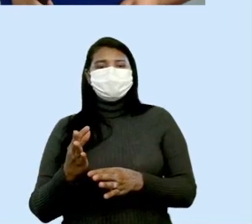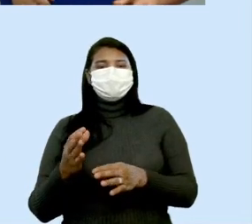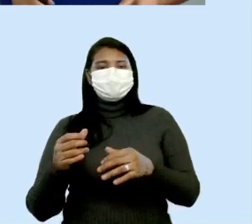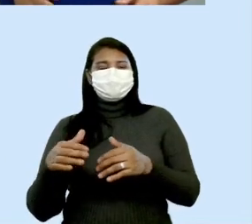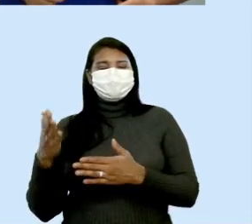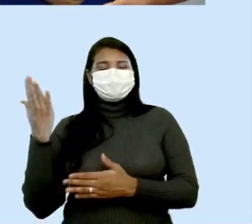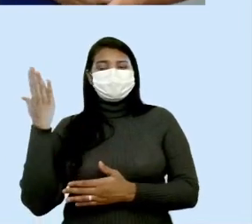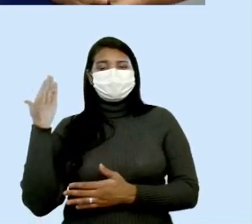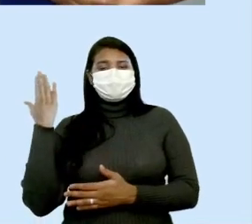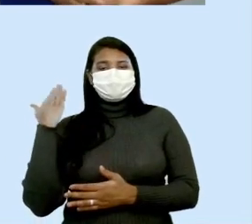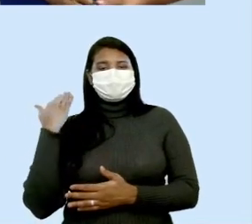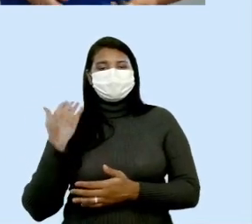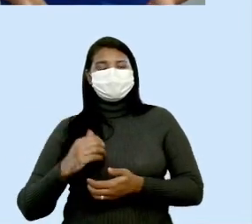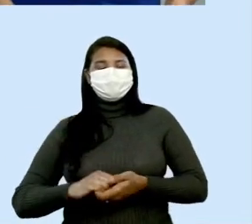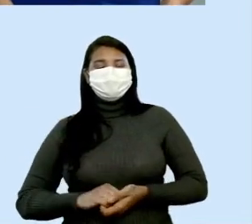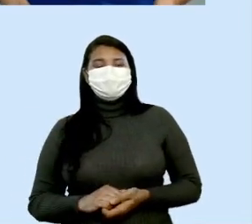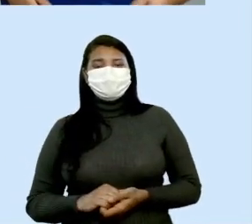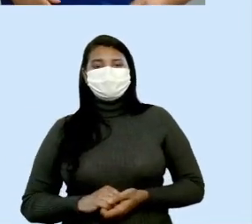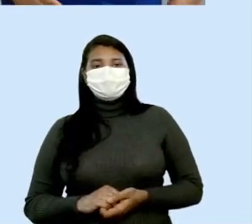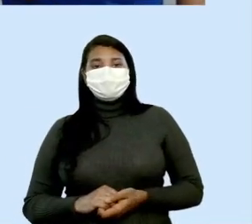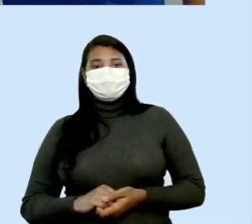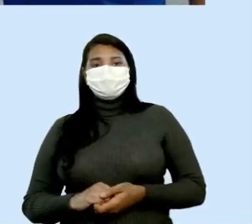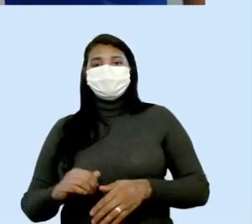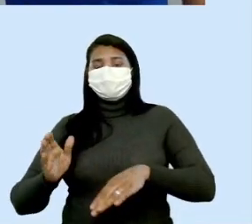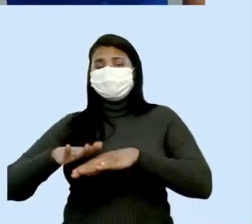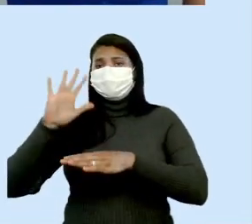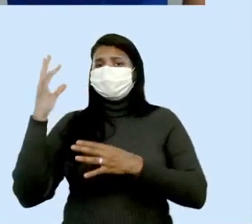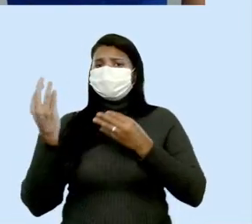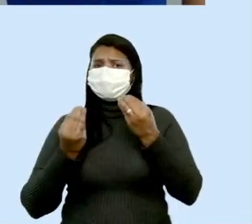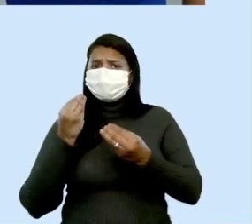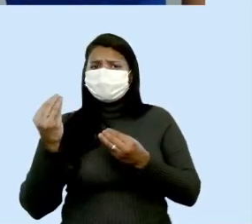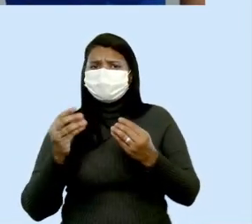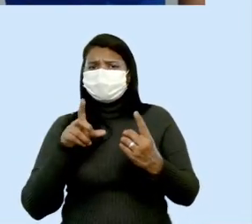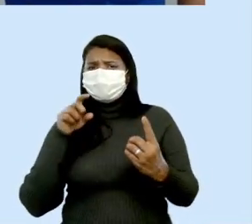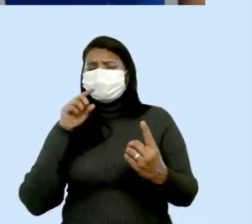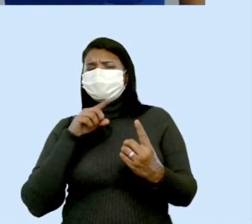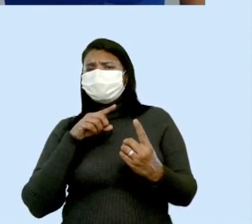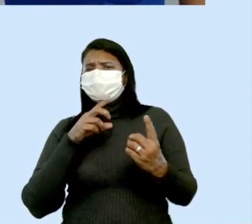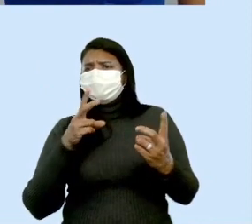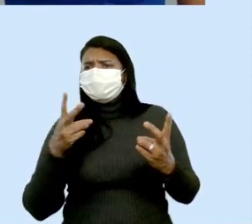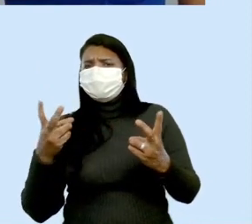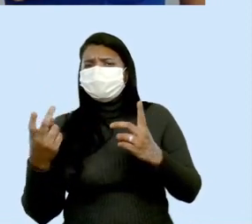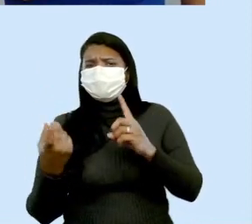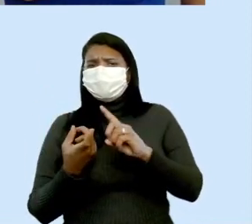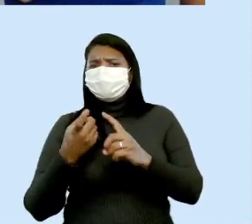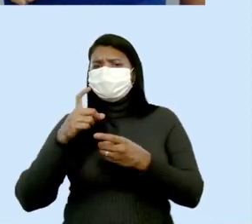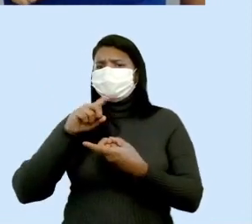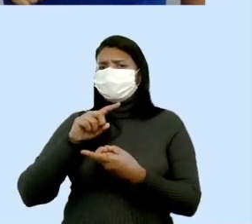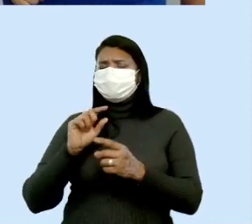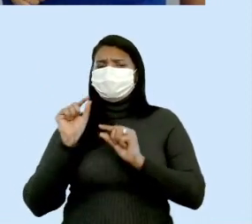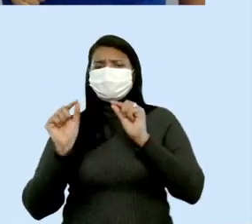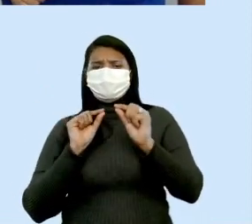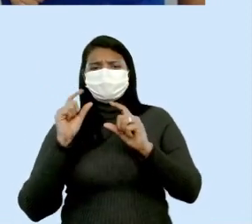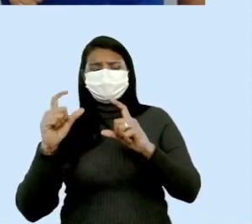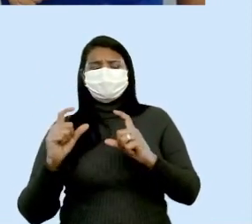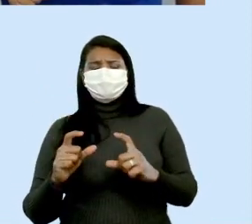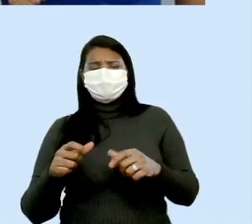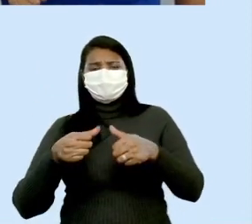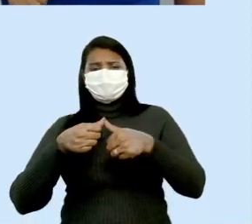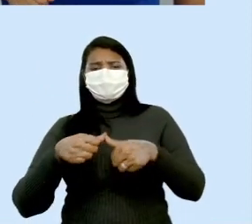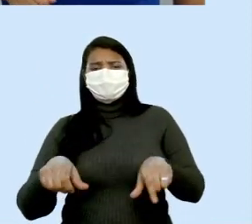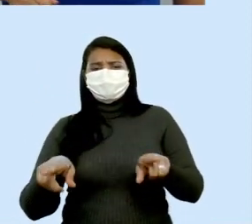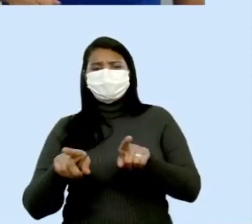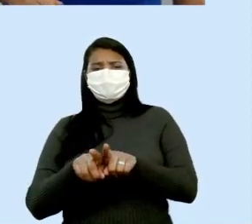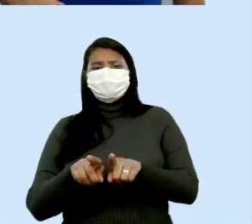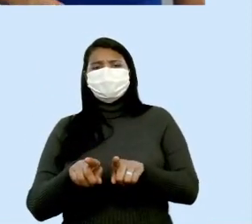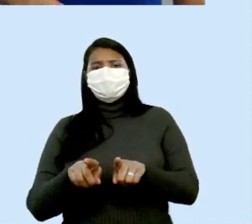passado, certo? Mas como é que eu identifico, teacher, que a estrutura está